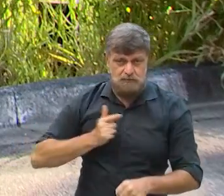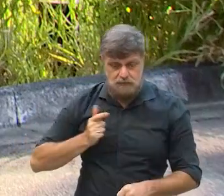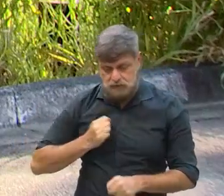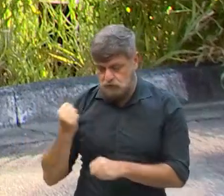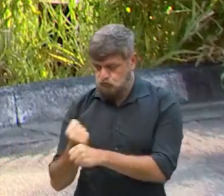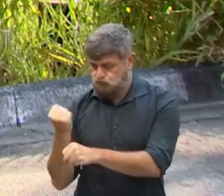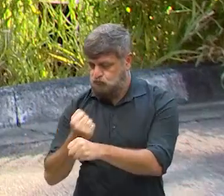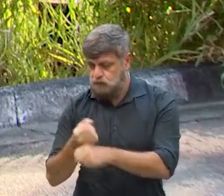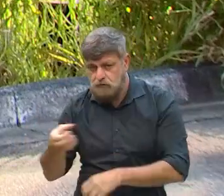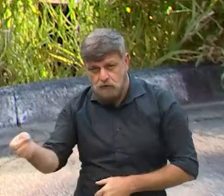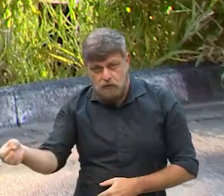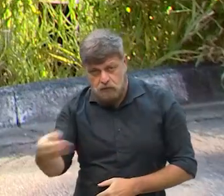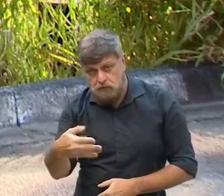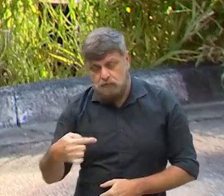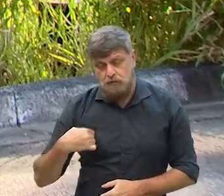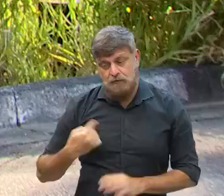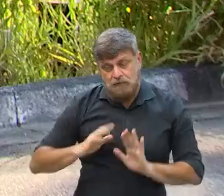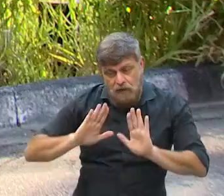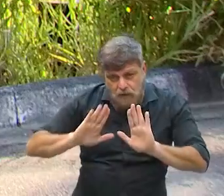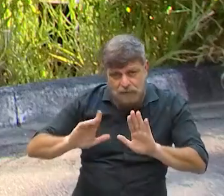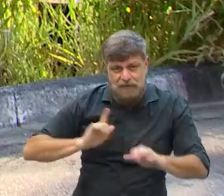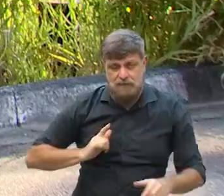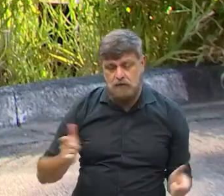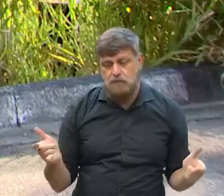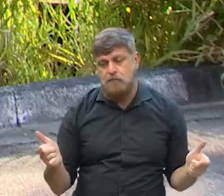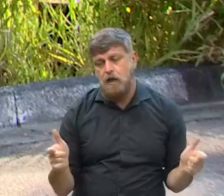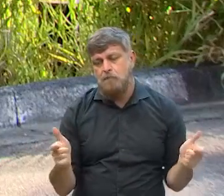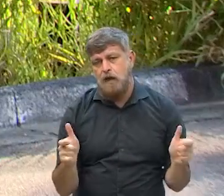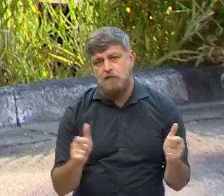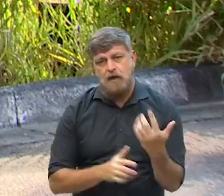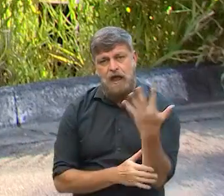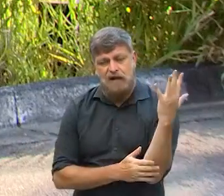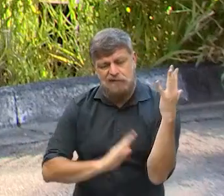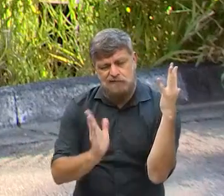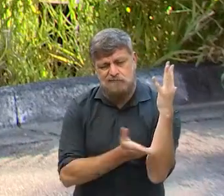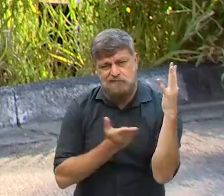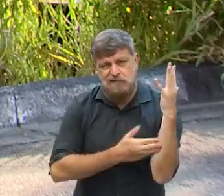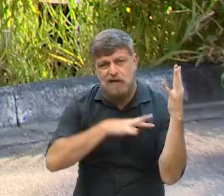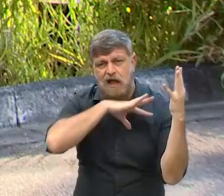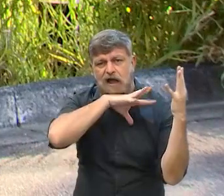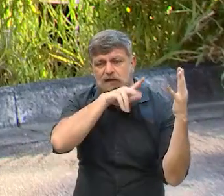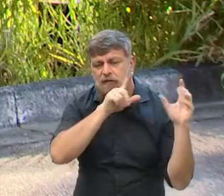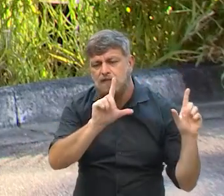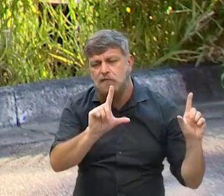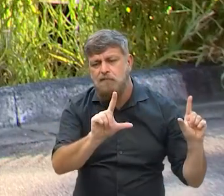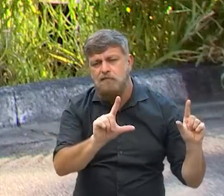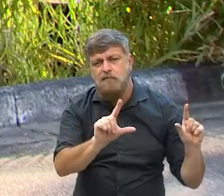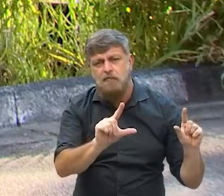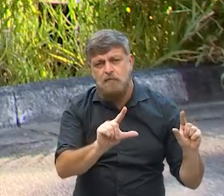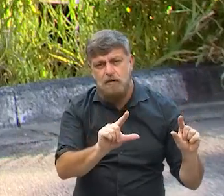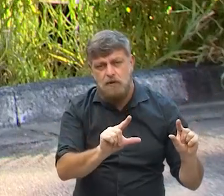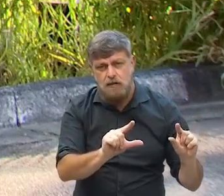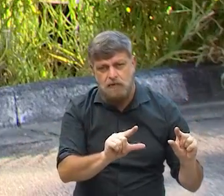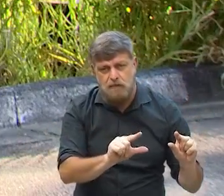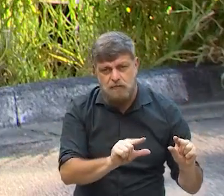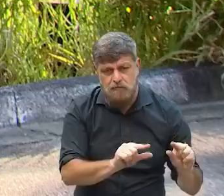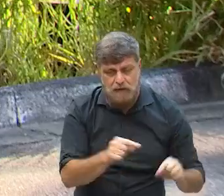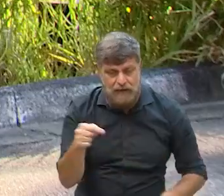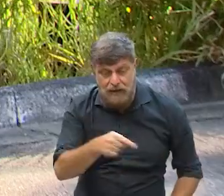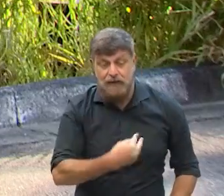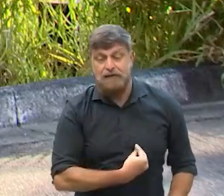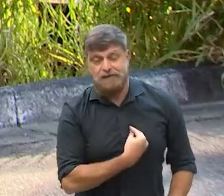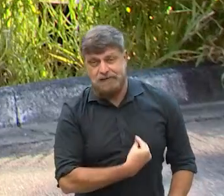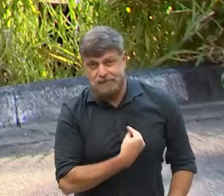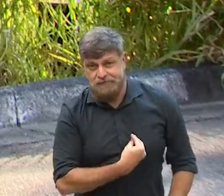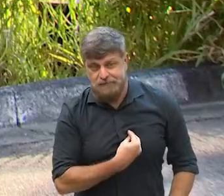empreendimentos e tudo mais, mas com isso vai diminuindo a área verde, existir animais ali, toda a fauna que habitava ali,